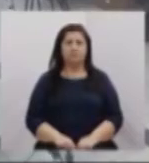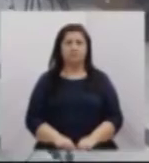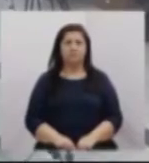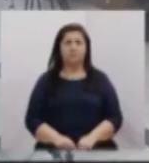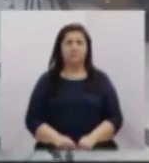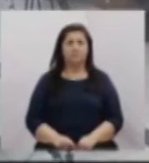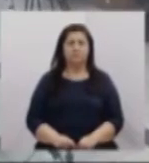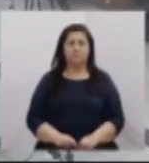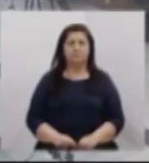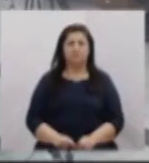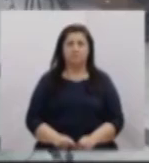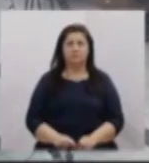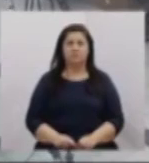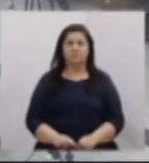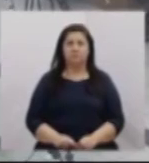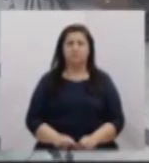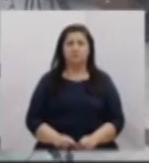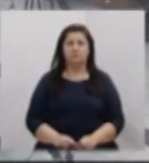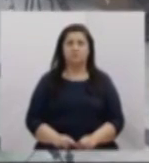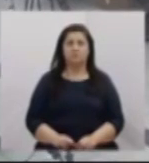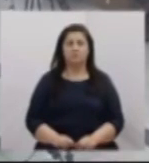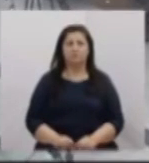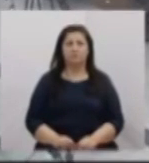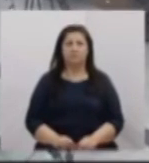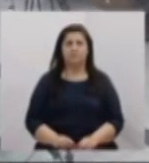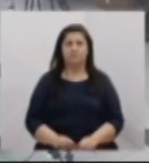votação, tá, o pedido.